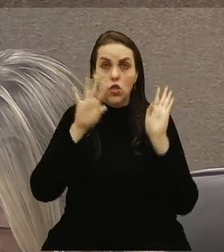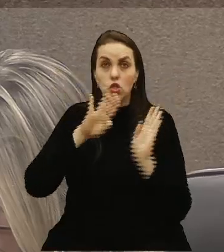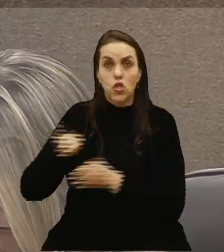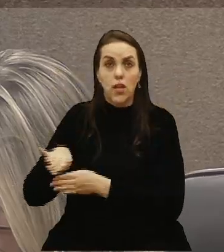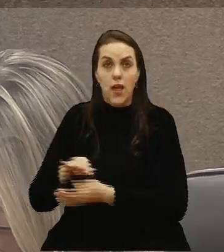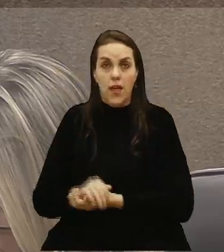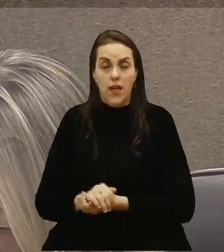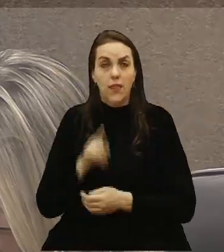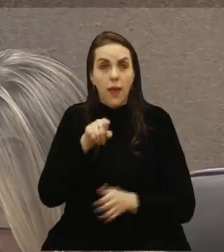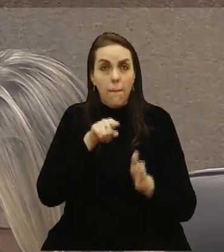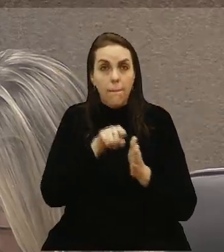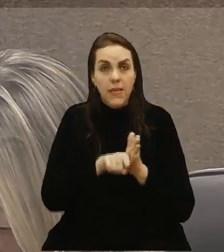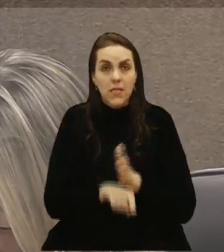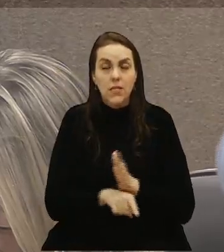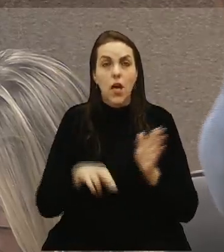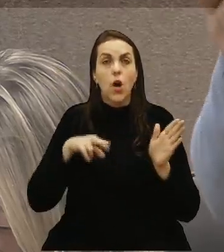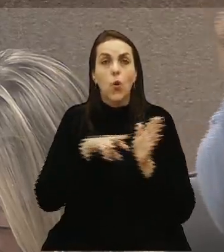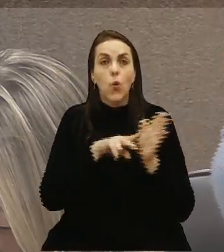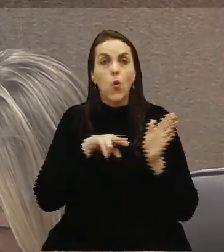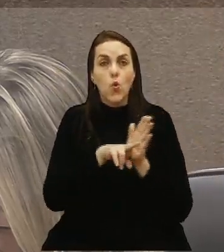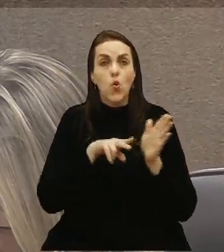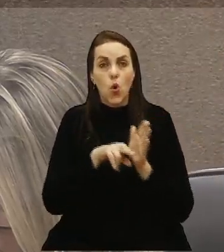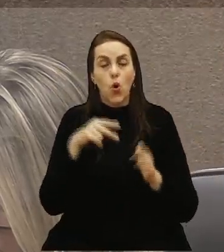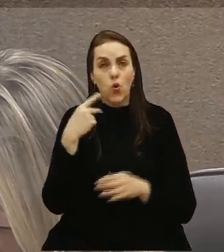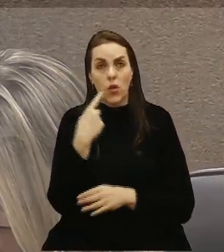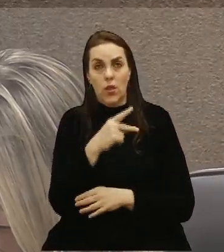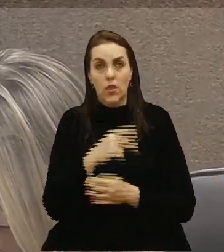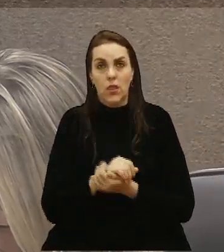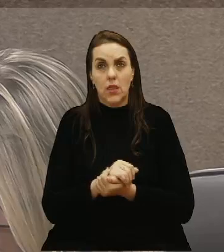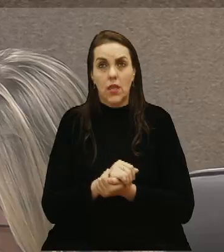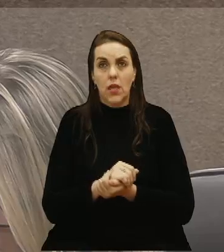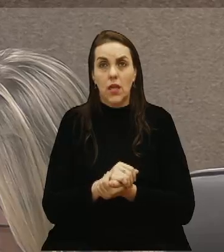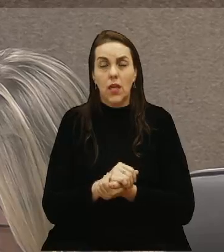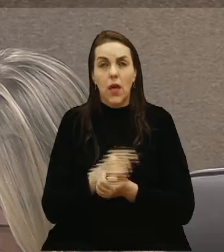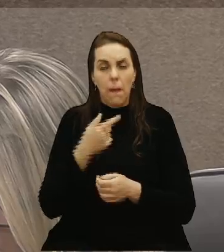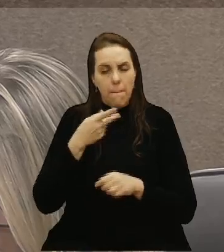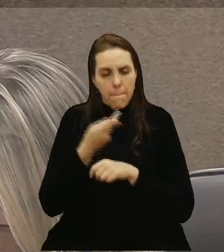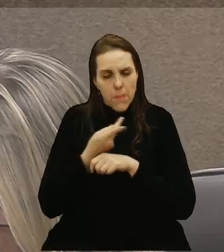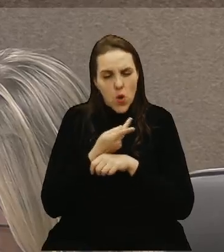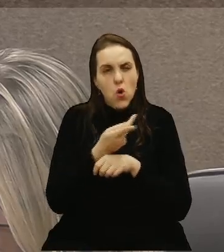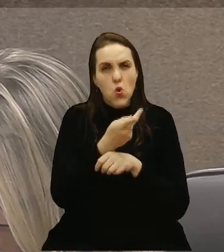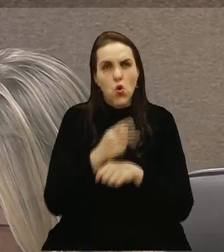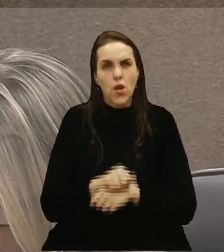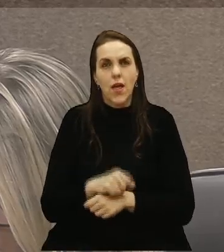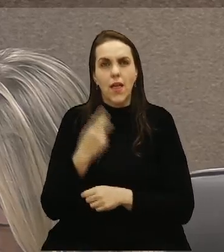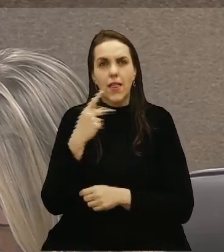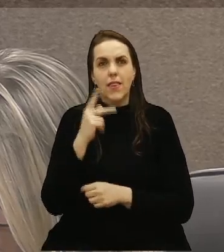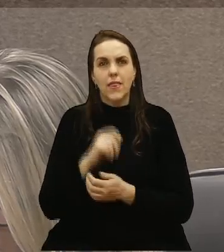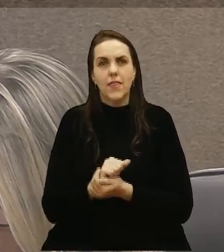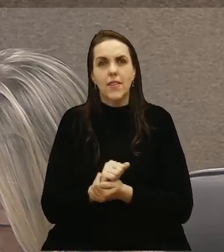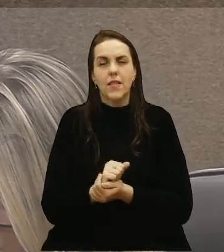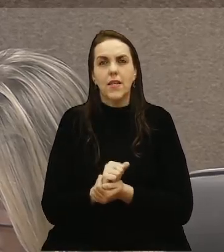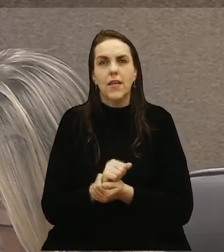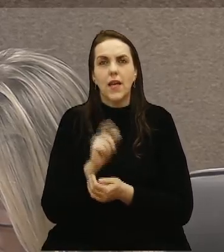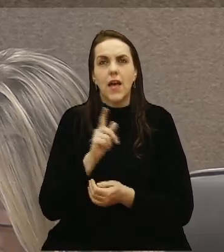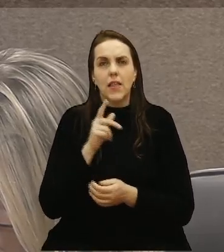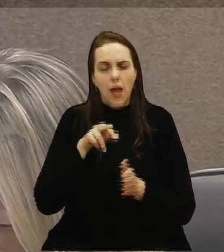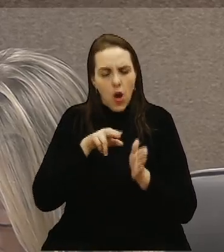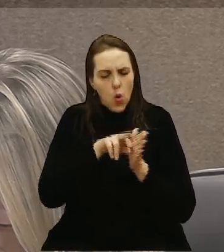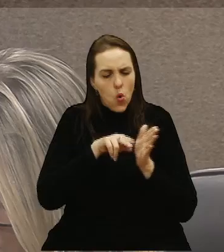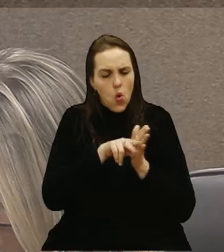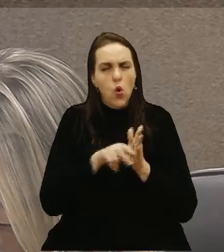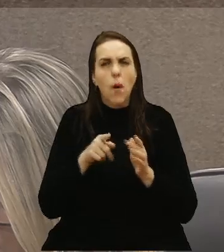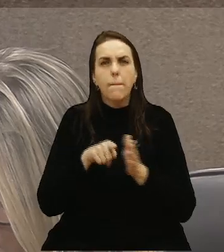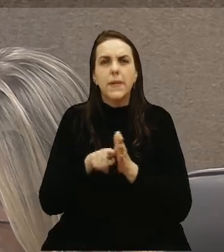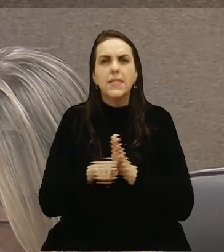senhor pesquisar, dá um Google aí, como o seu candidato dizia, né, para o governador que ganhou, dá um Google e